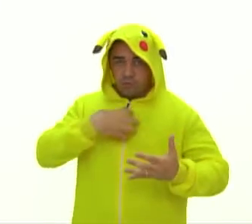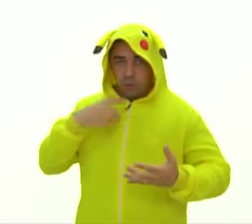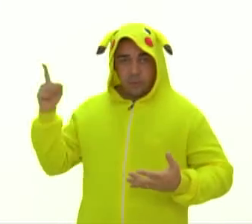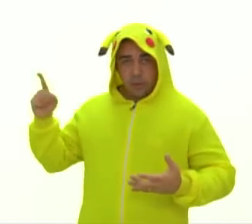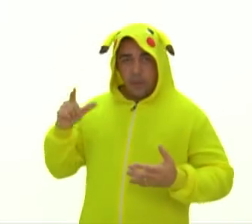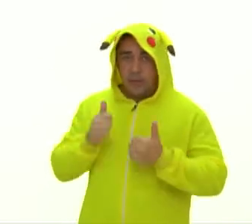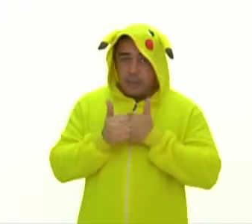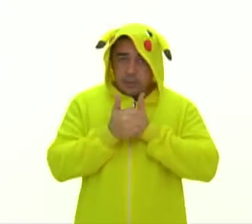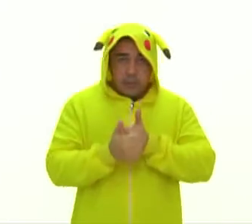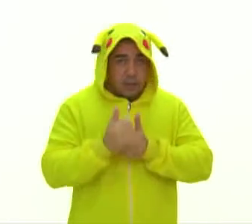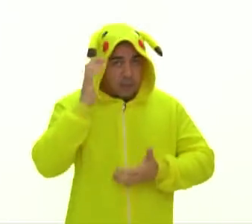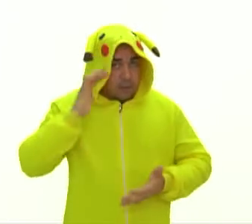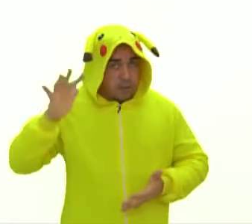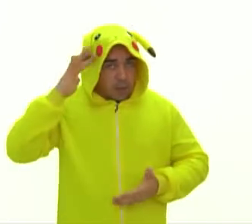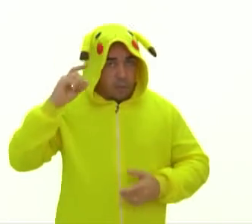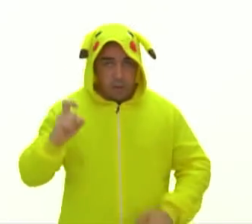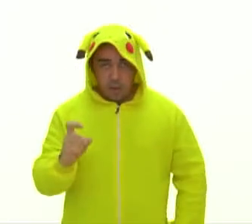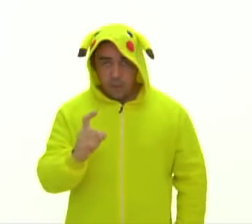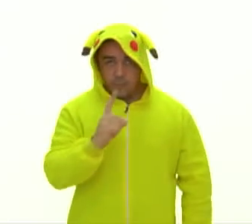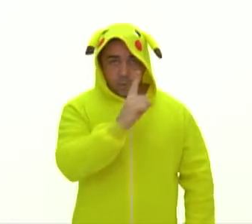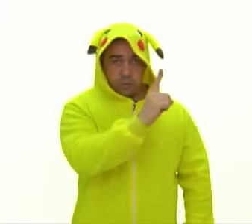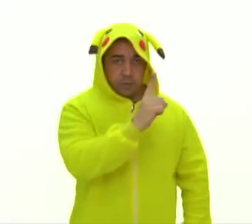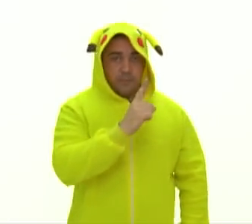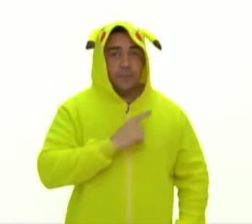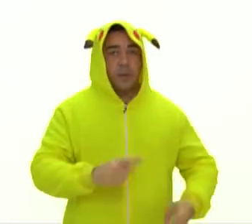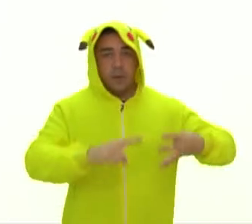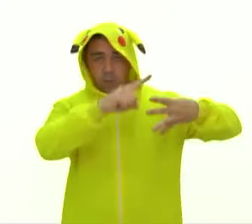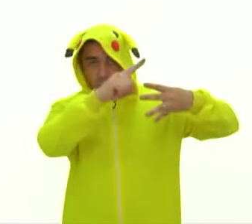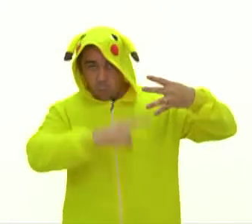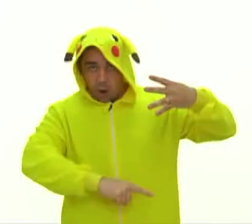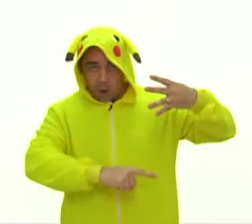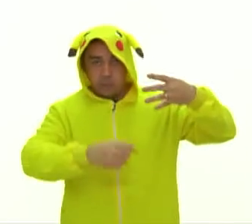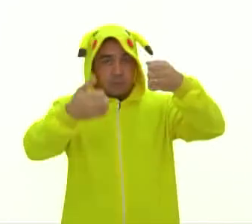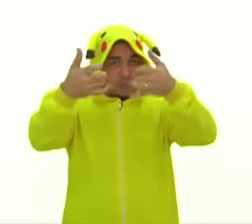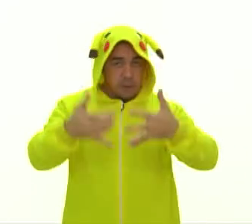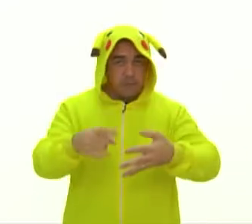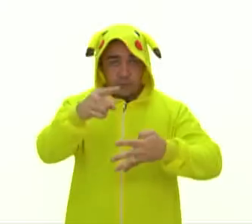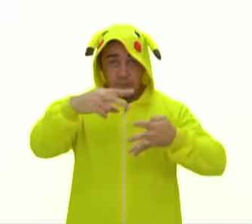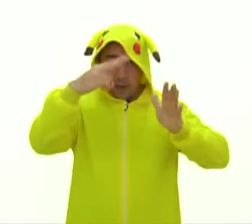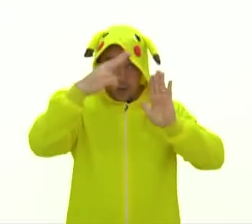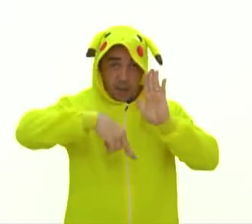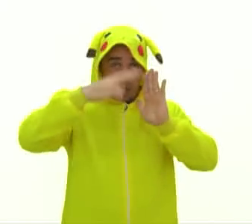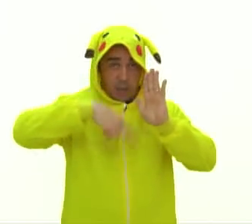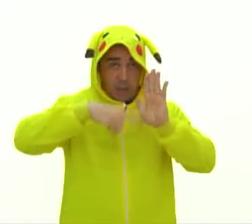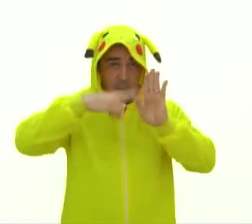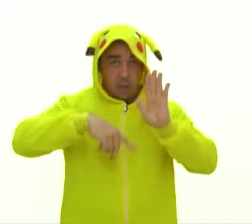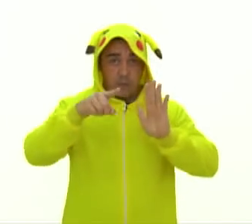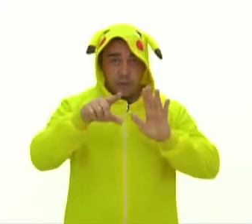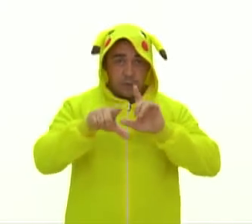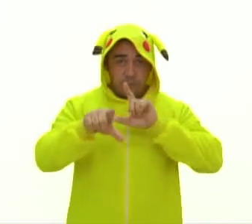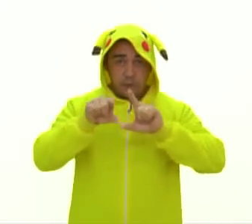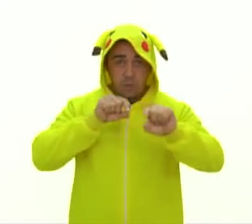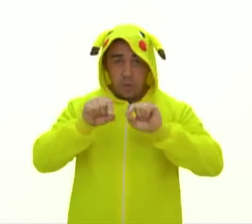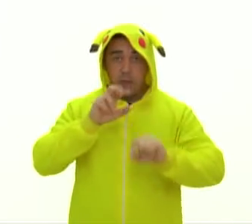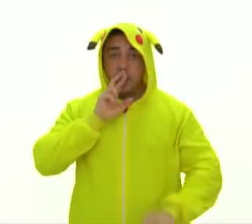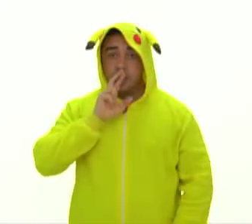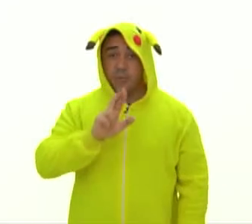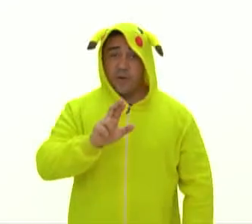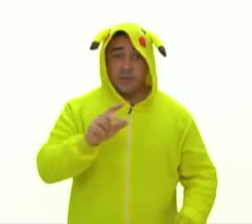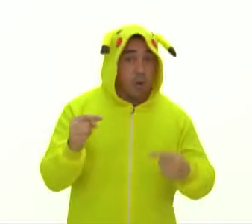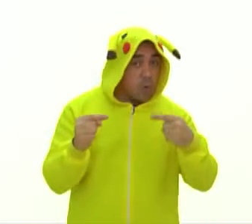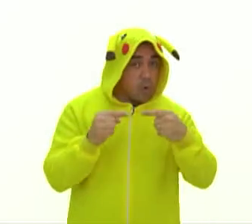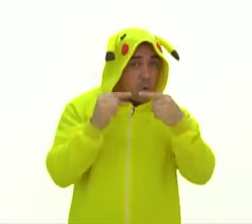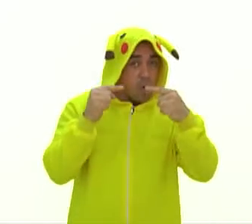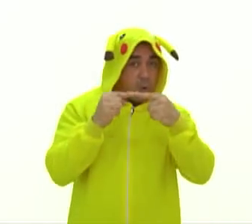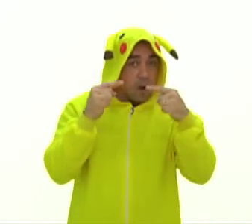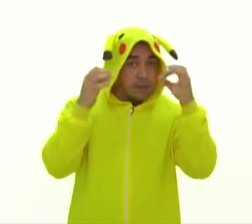com a teoria evolutiva? Então, aqui tem 4 explicações, vocês vão ler e vão selecionar para mim aquela que está de acordo com